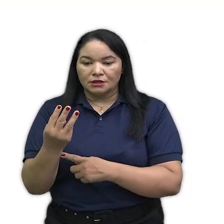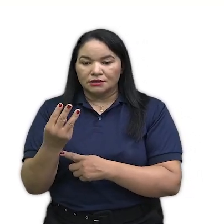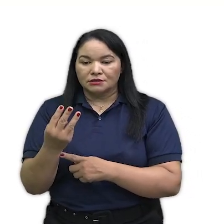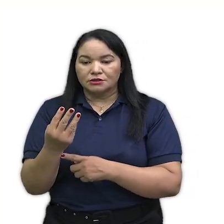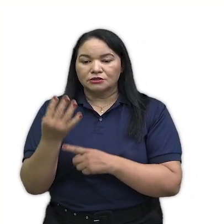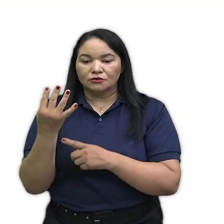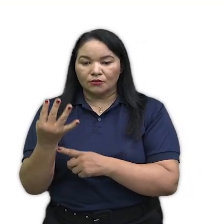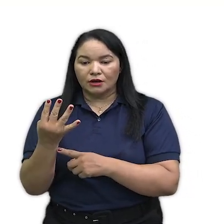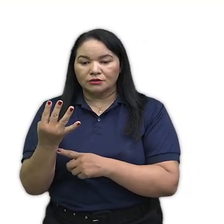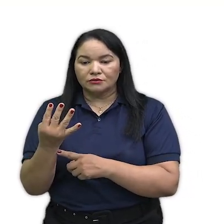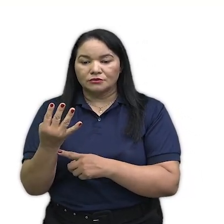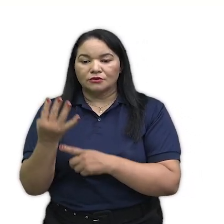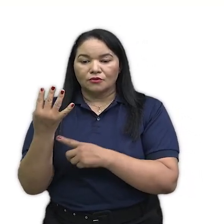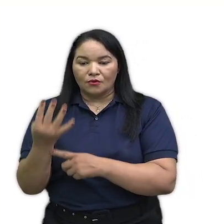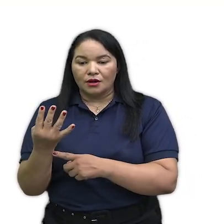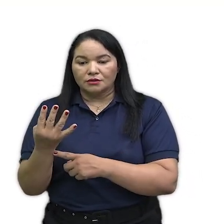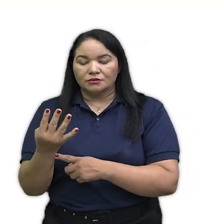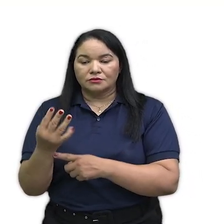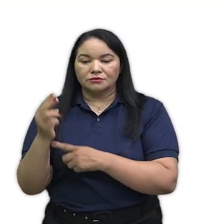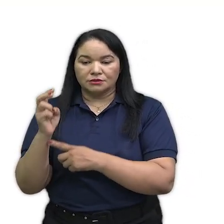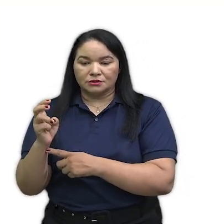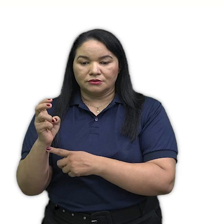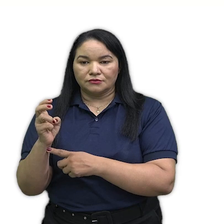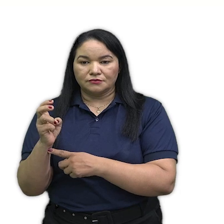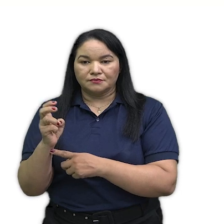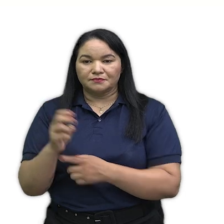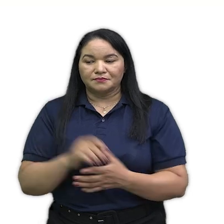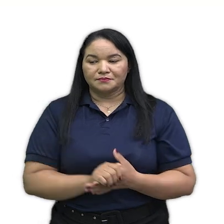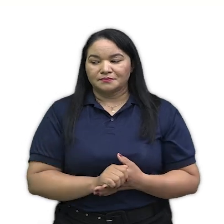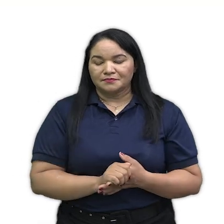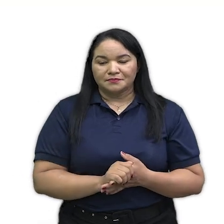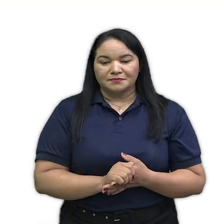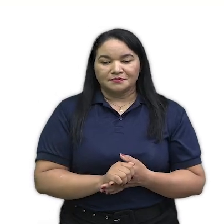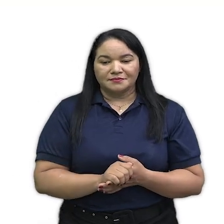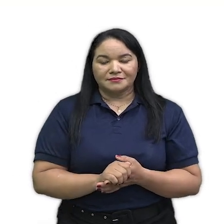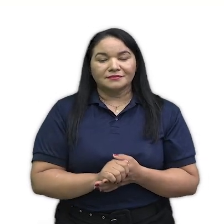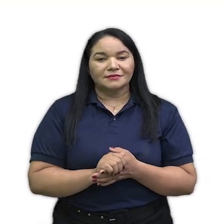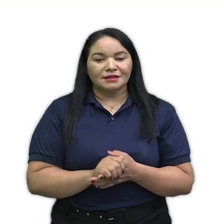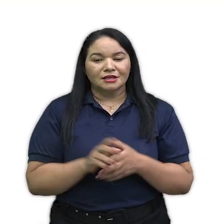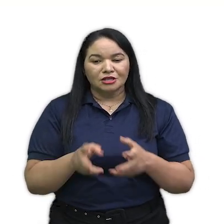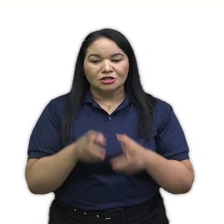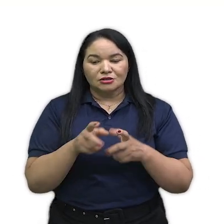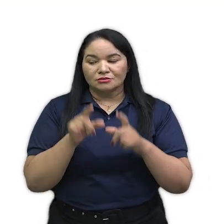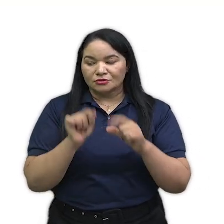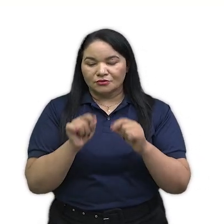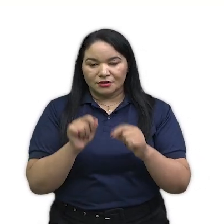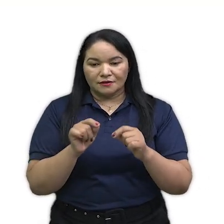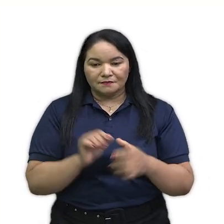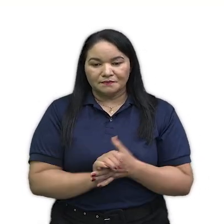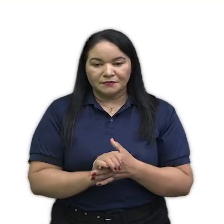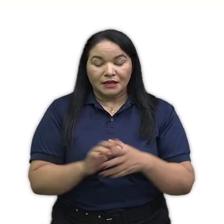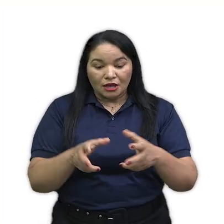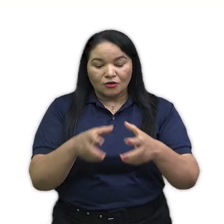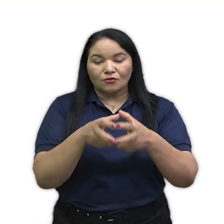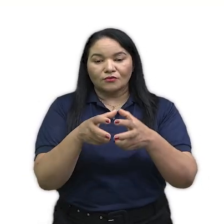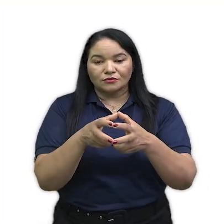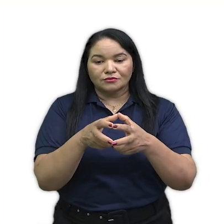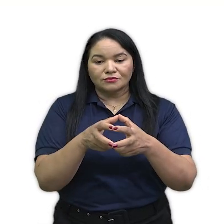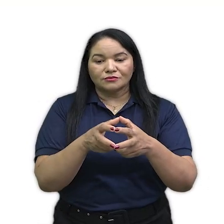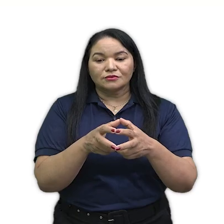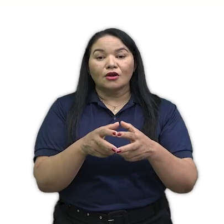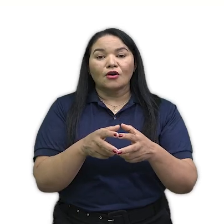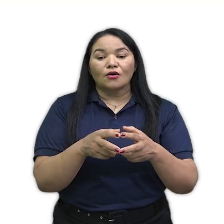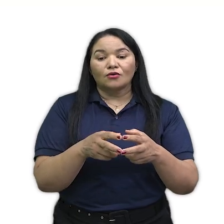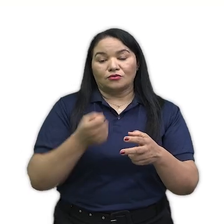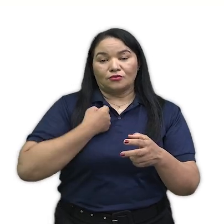3, 4, 4 e 5. Então, reparem que nesse conjunto, o que acontece? O número